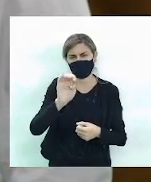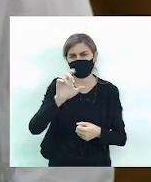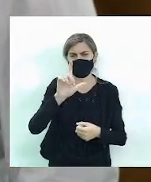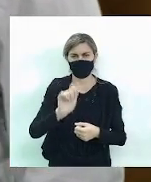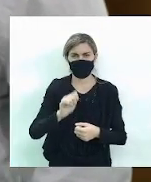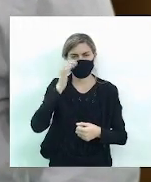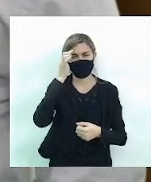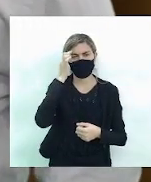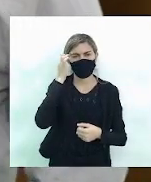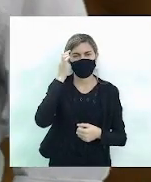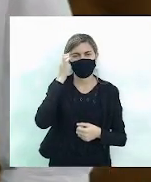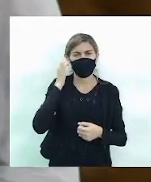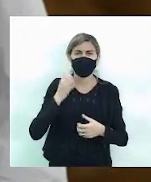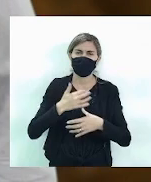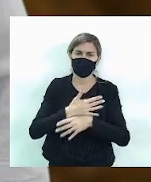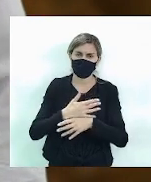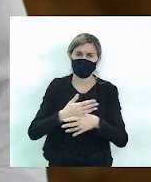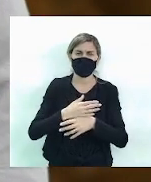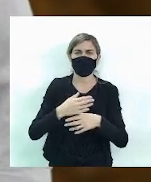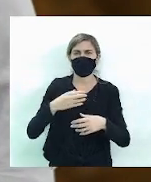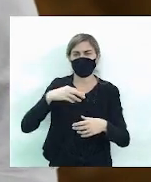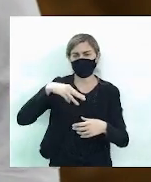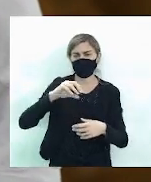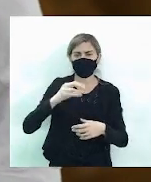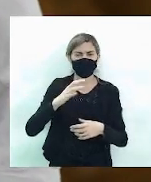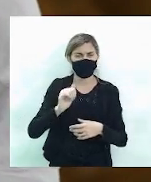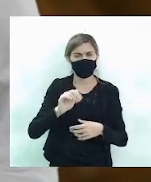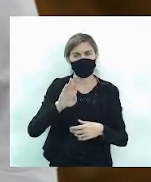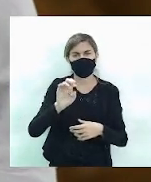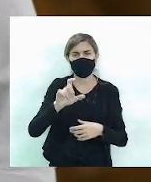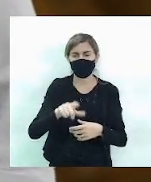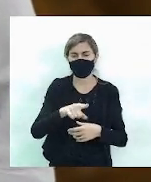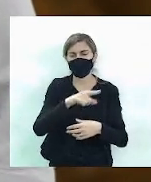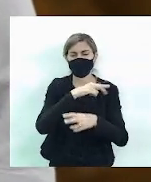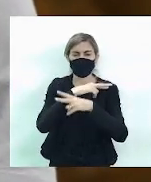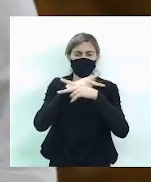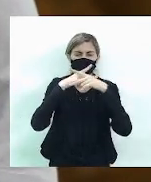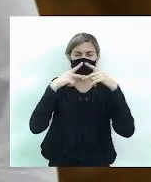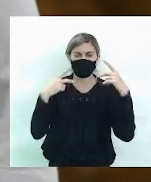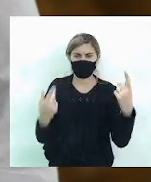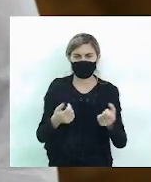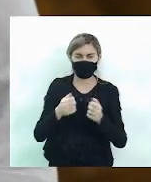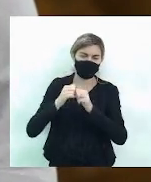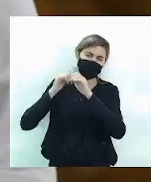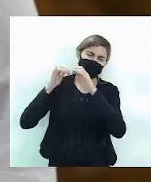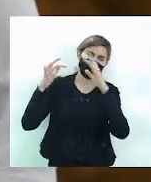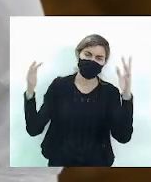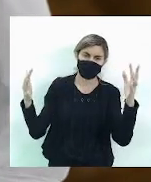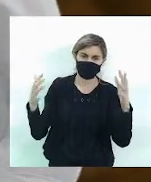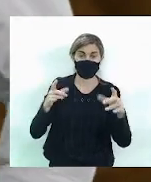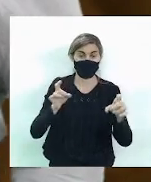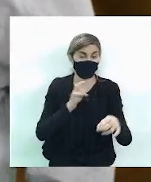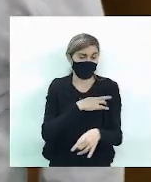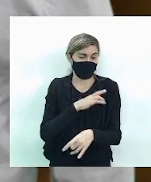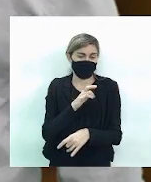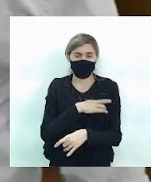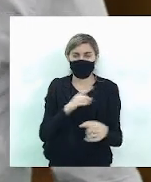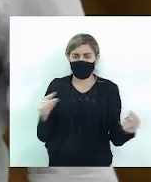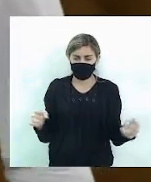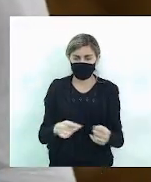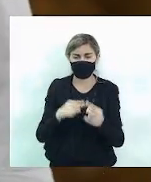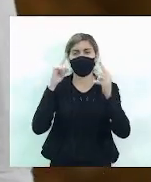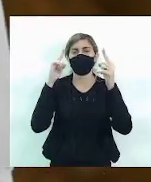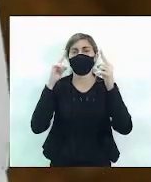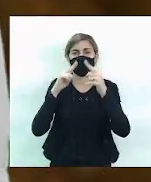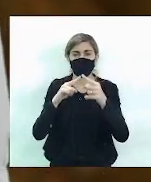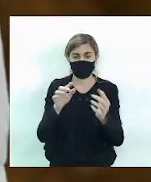uma prosopopeia aí, né? É a cidade grande, moça bela, tu tens o cheiro da ilusão, o medo que ele sentiu, o impacto diante